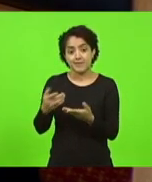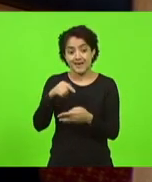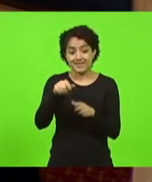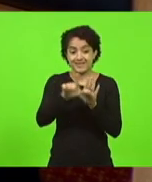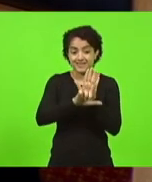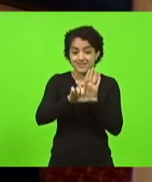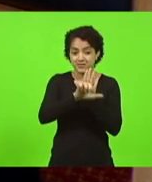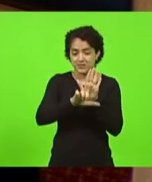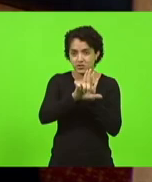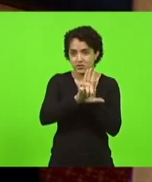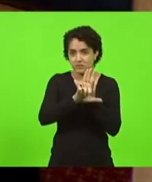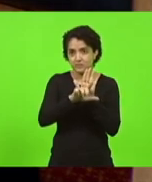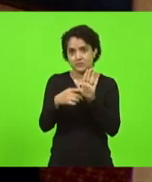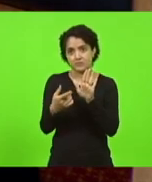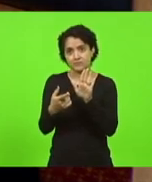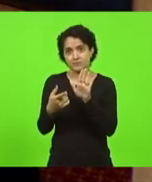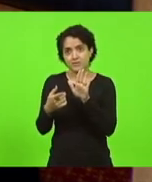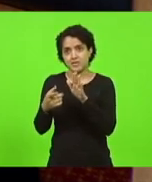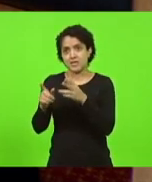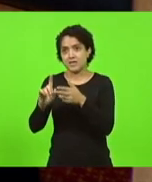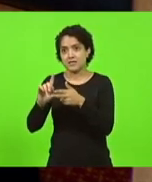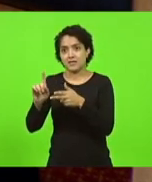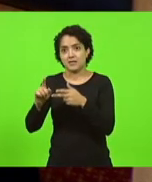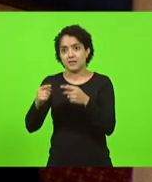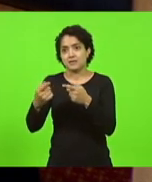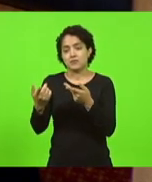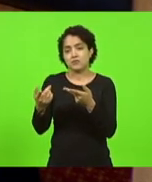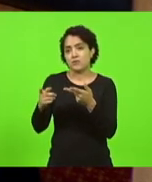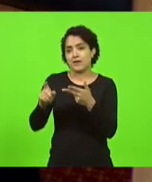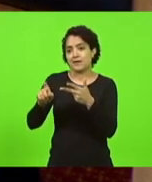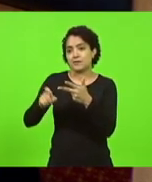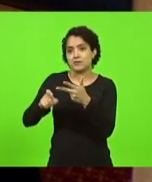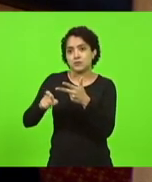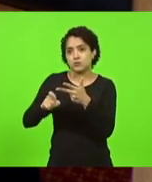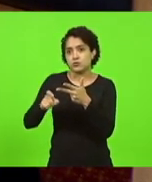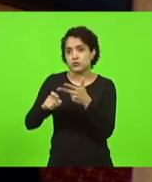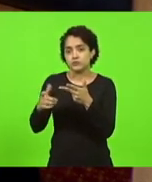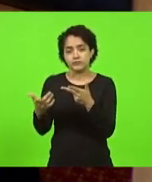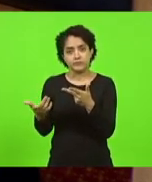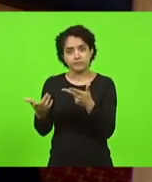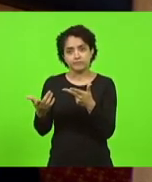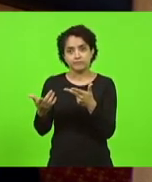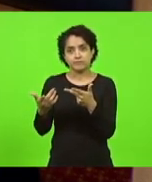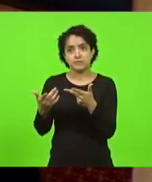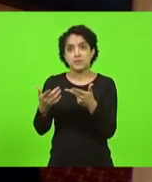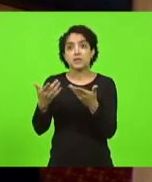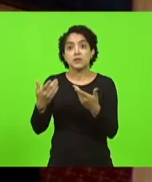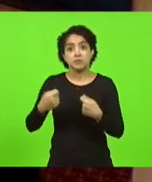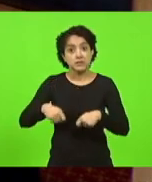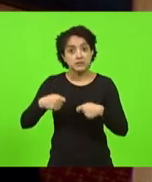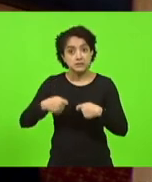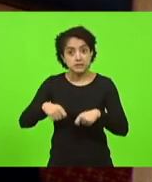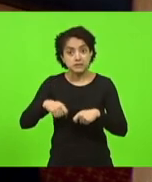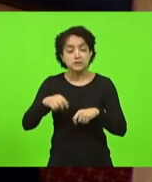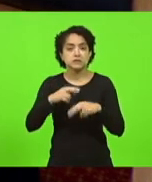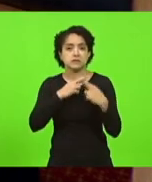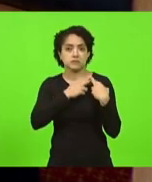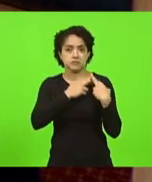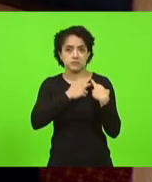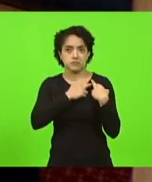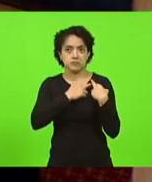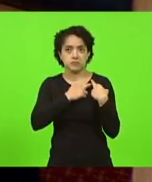poder executivo. Ele tem que fazer avaliação de contas nas mãos e isso tem que ser considerado. No meu ponto de